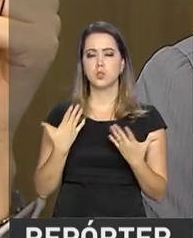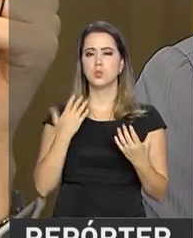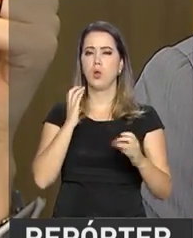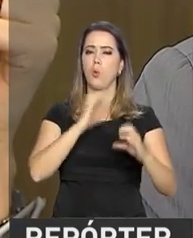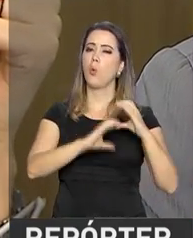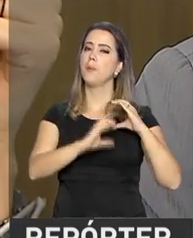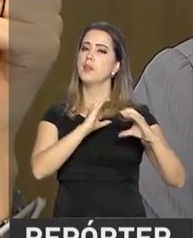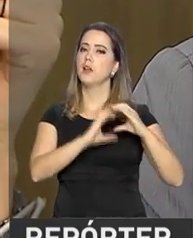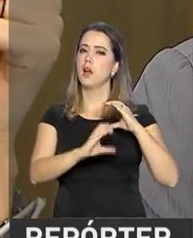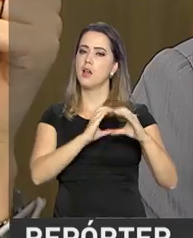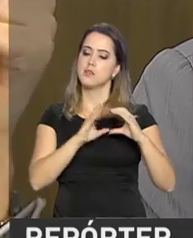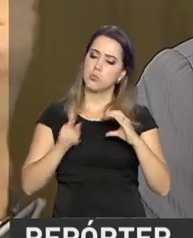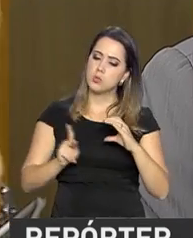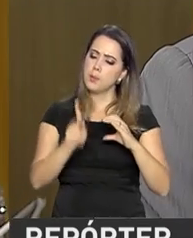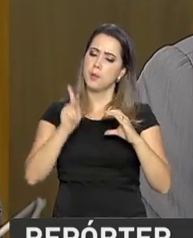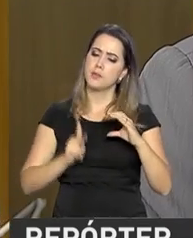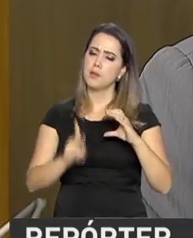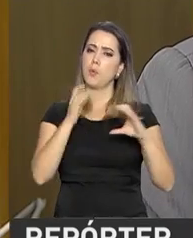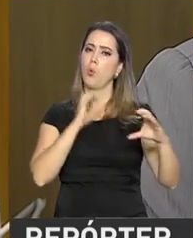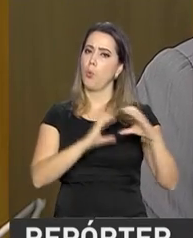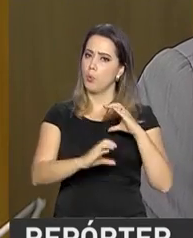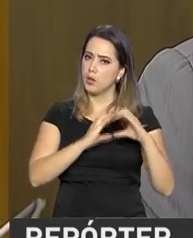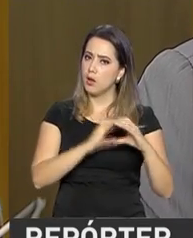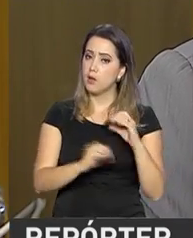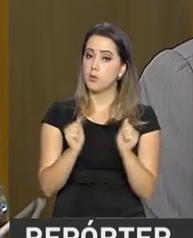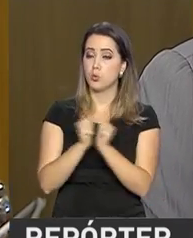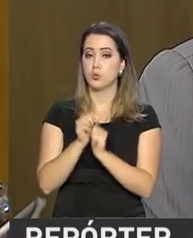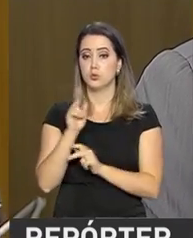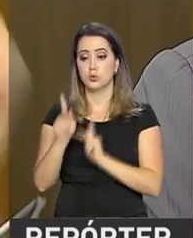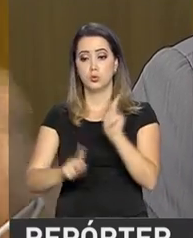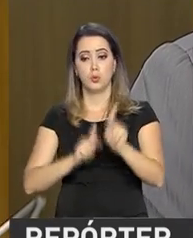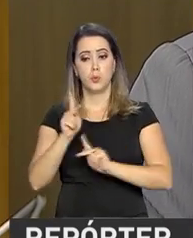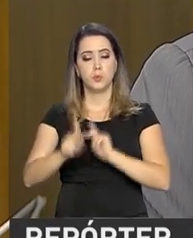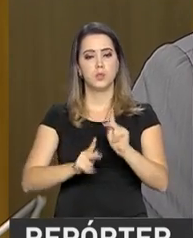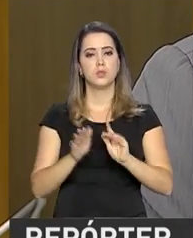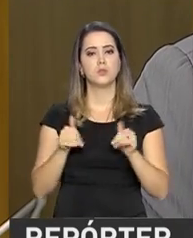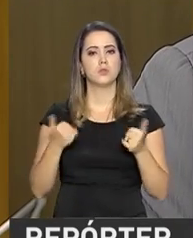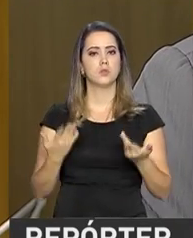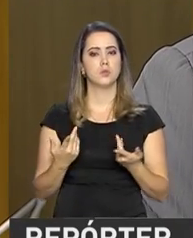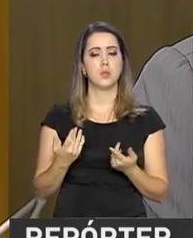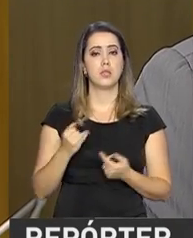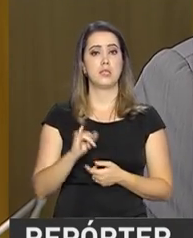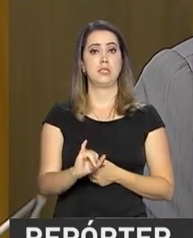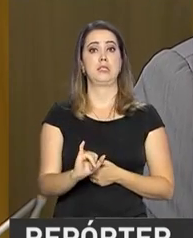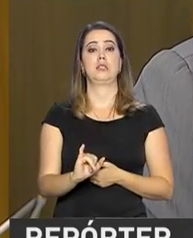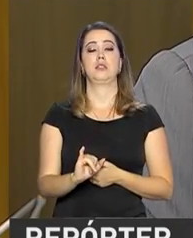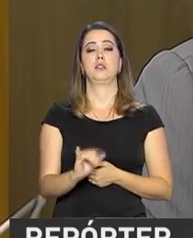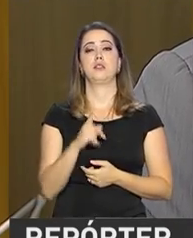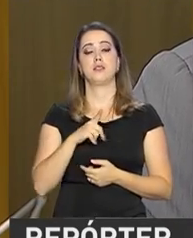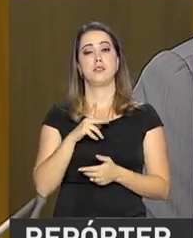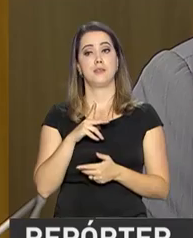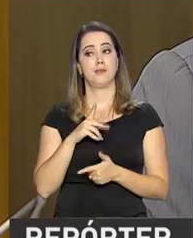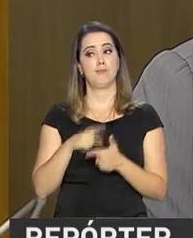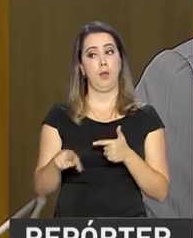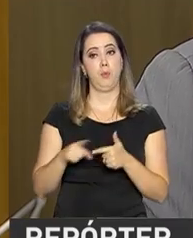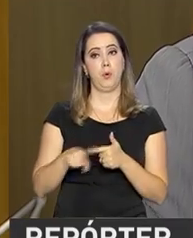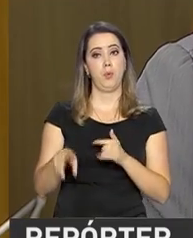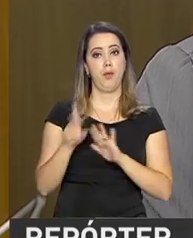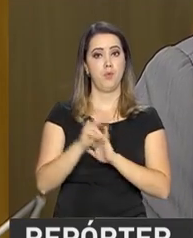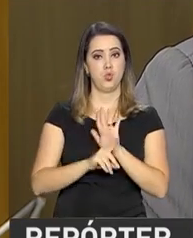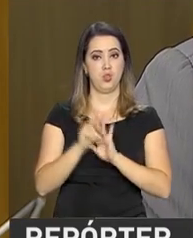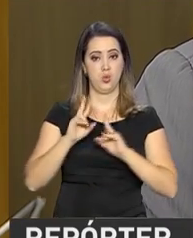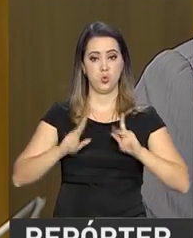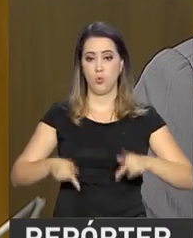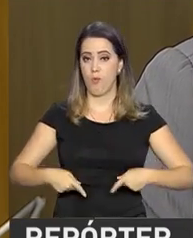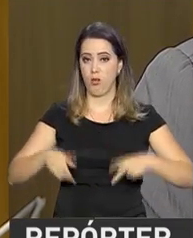de comunicação permanente é com a população para que em casos de violações dos direitos humanos elas tenham